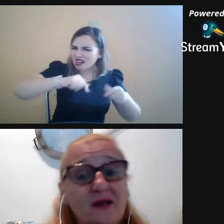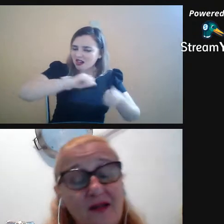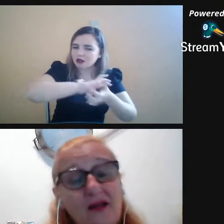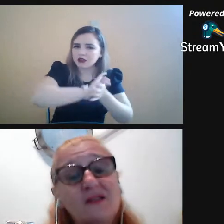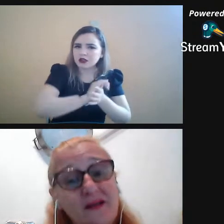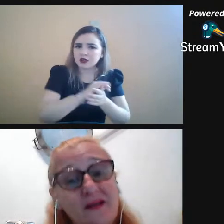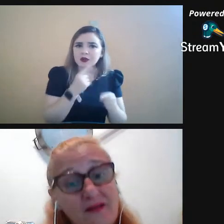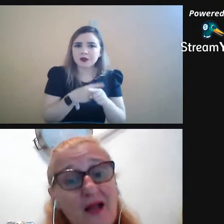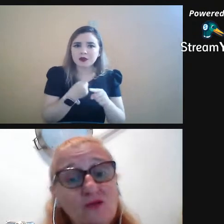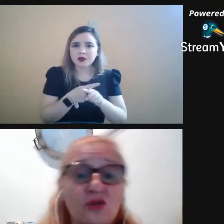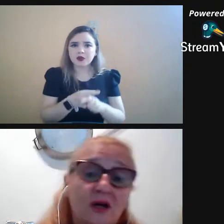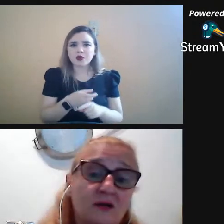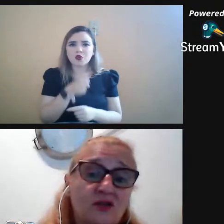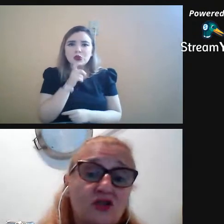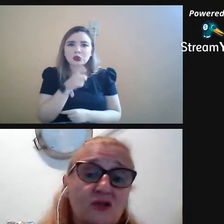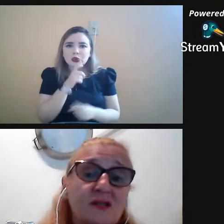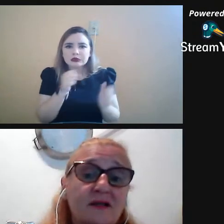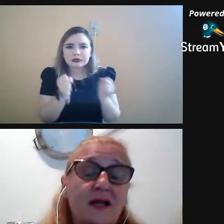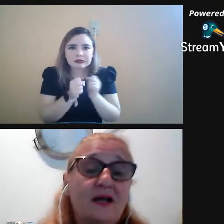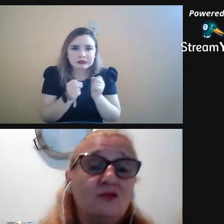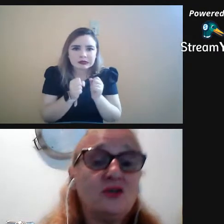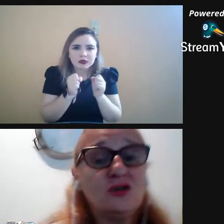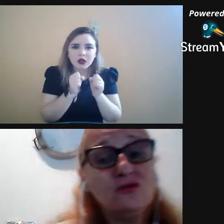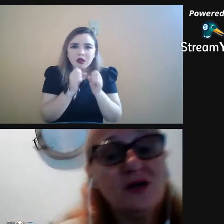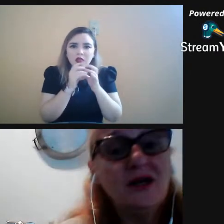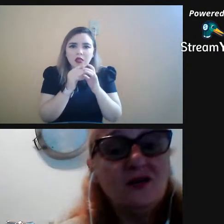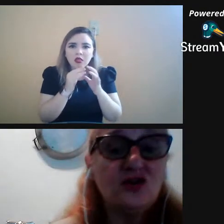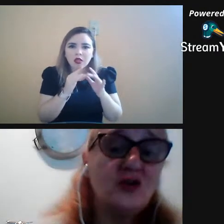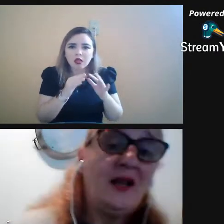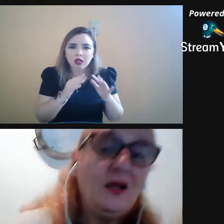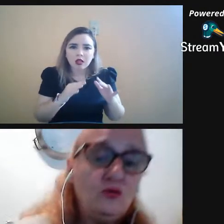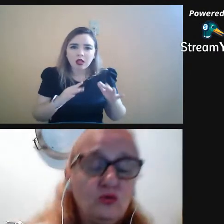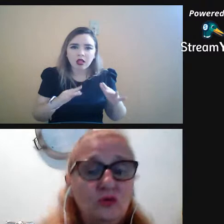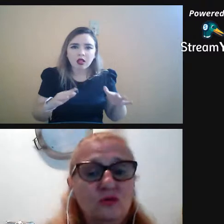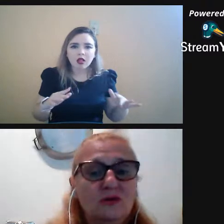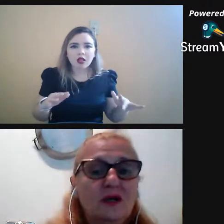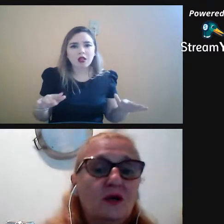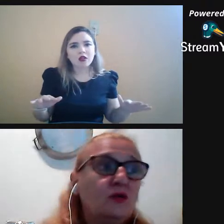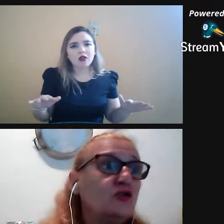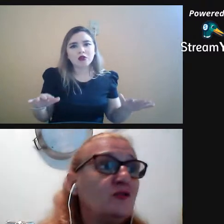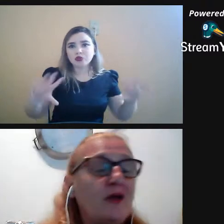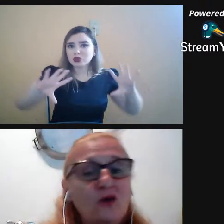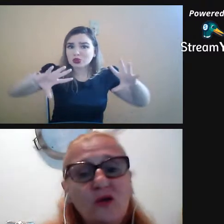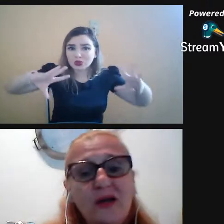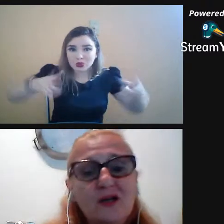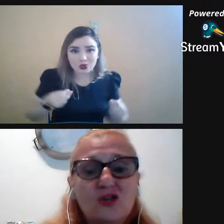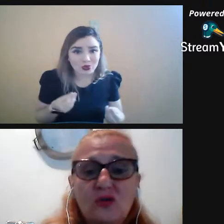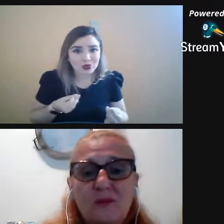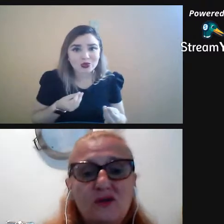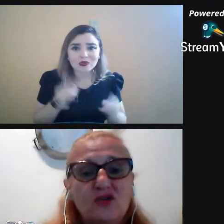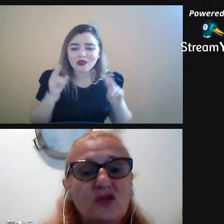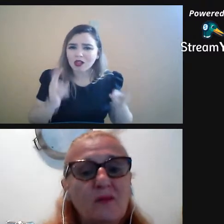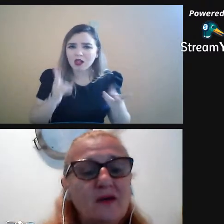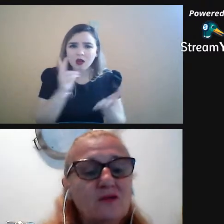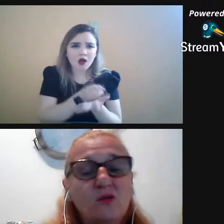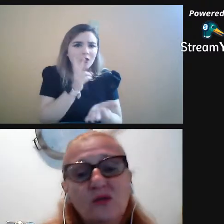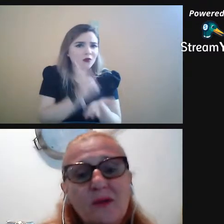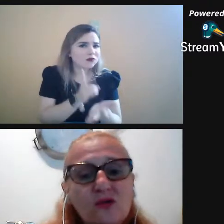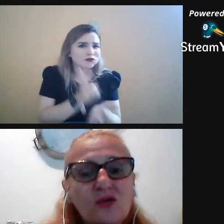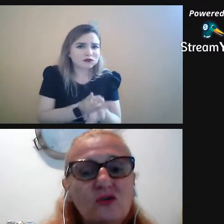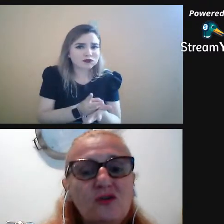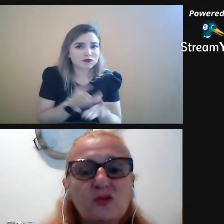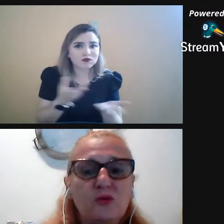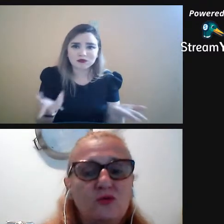gelo, que tem que ser eternos, estão deixando de ser eternos. Eles estão desgelando tudo. Quando a gente vê a Groenlândia totalmente também